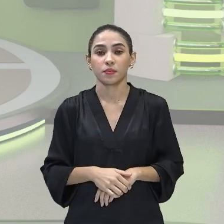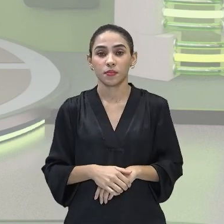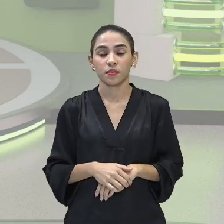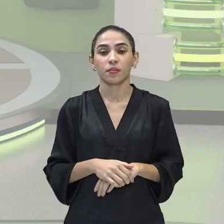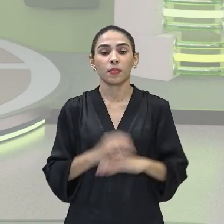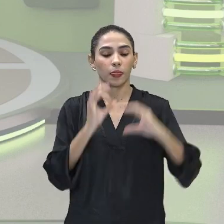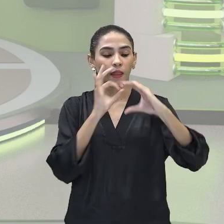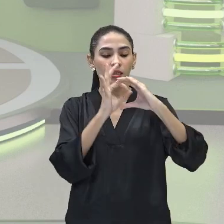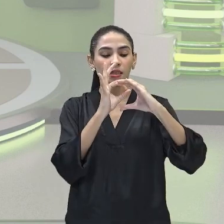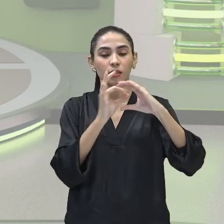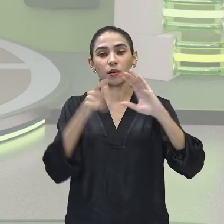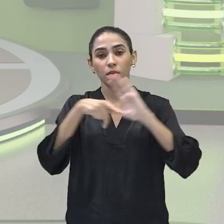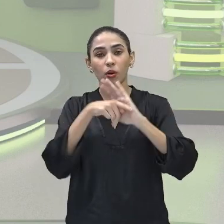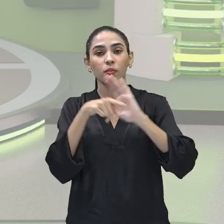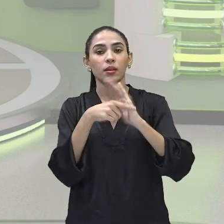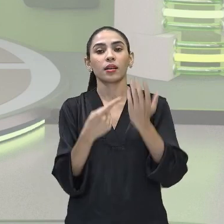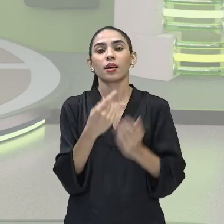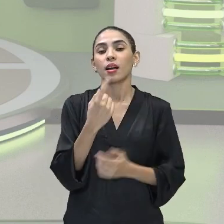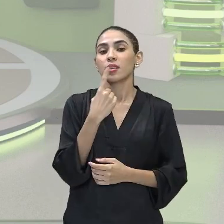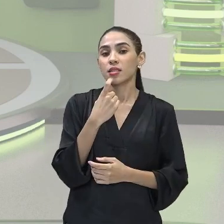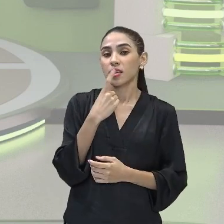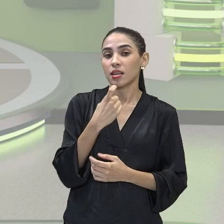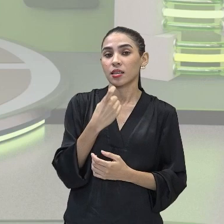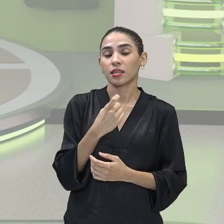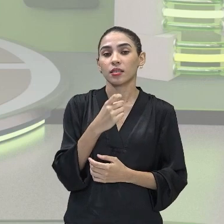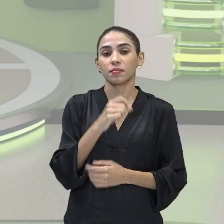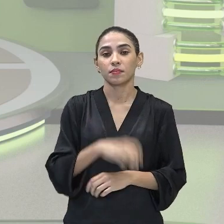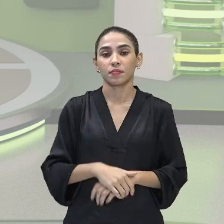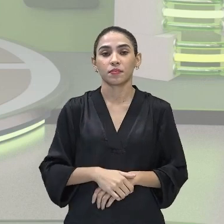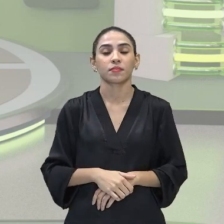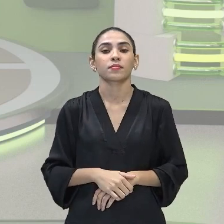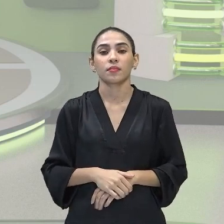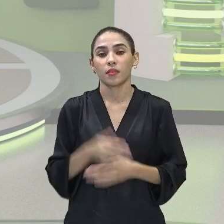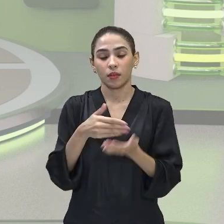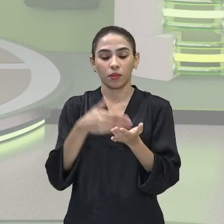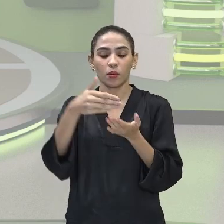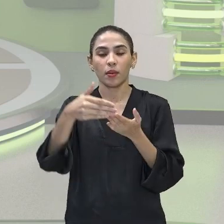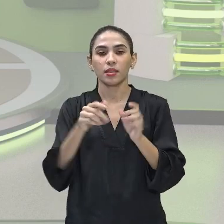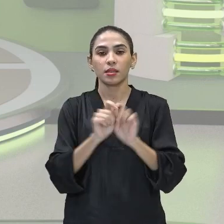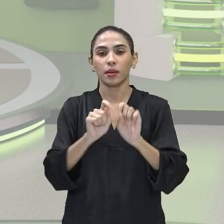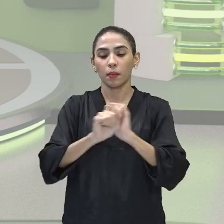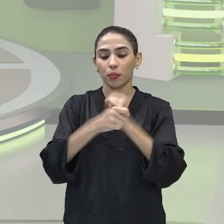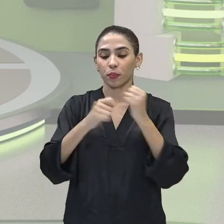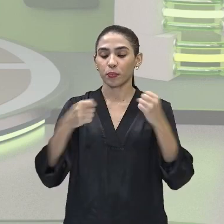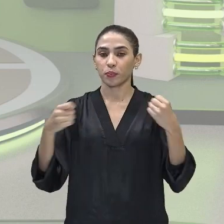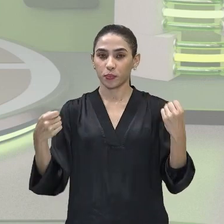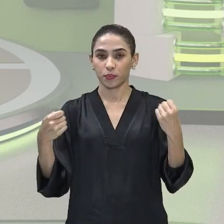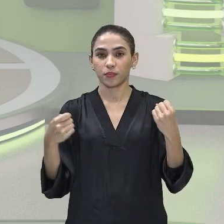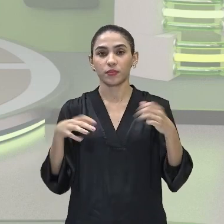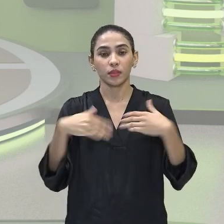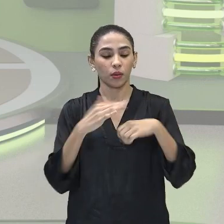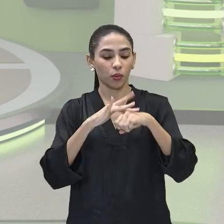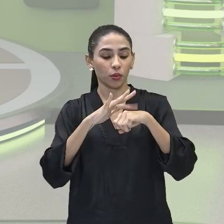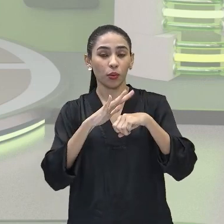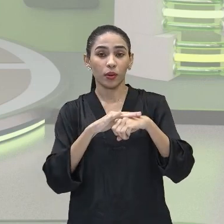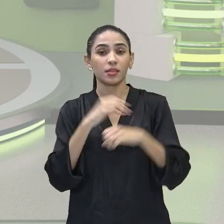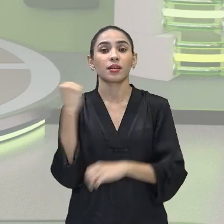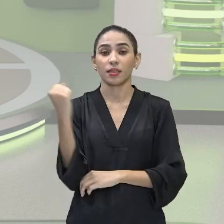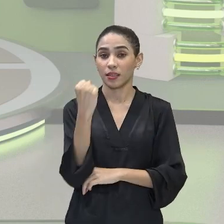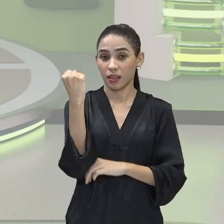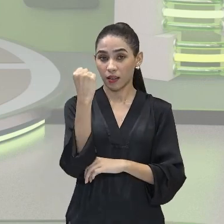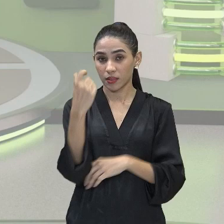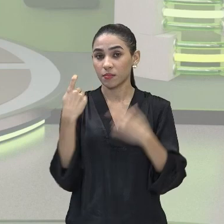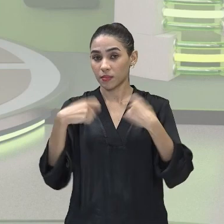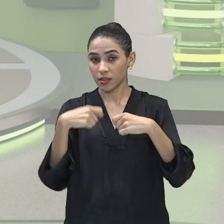células sanguíneas, né, células do sangue, as hemácias, e ali começa a destruir essas hemácias. Então, é uma doença muito grave, que